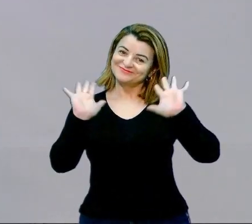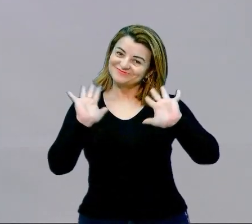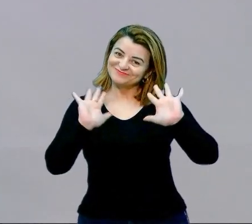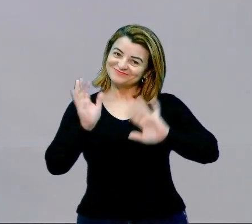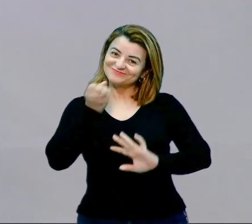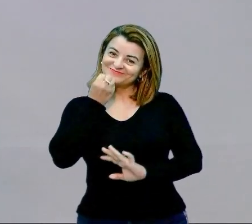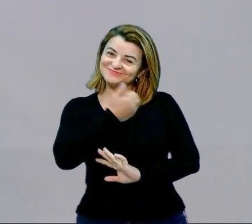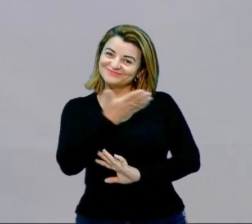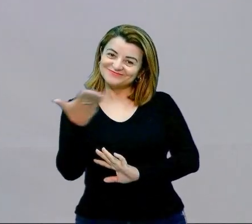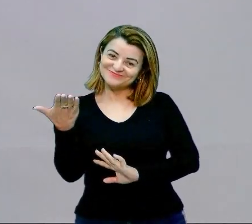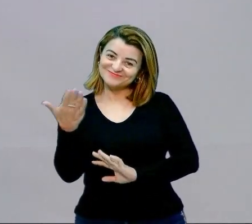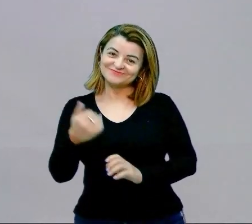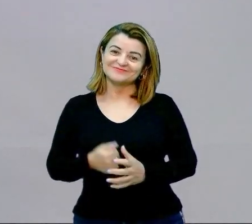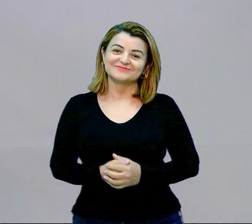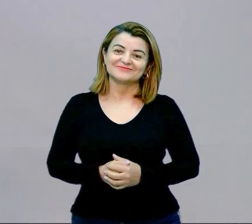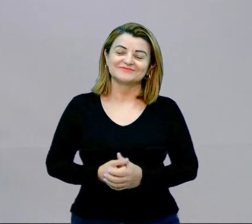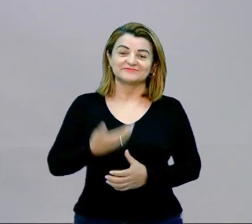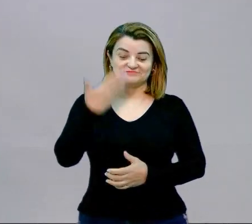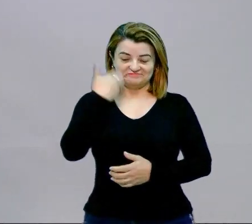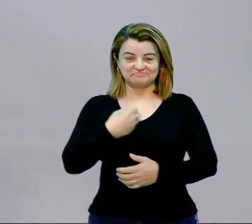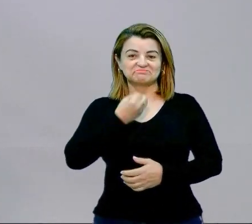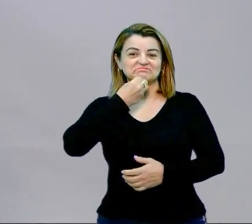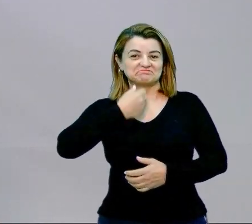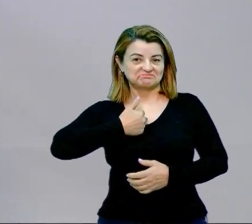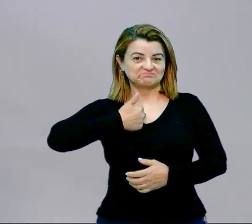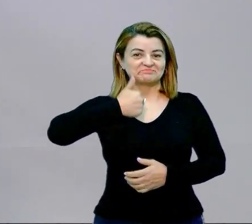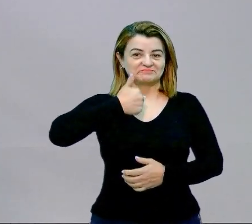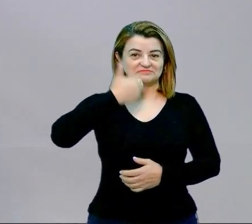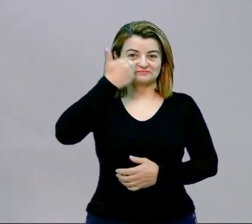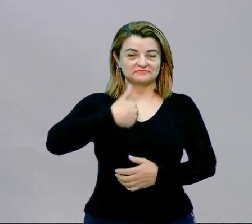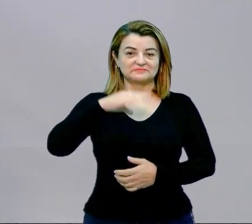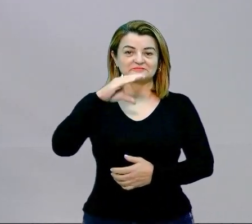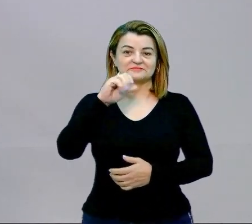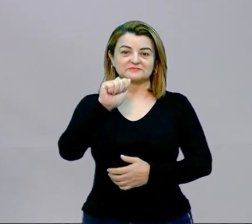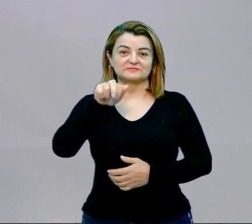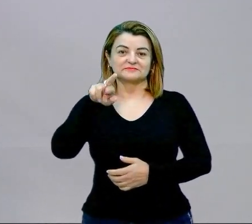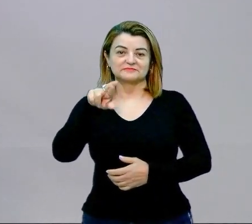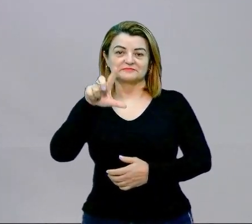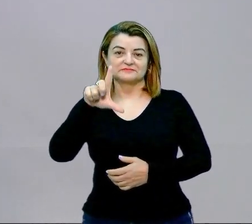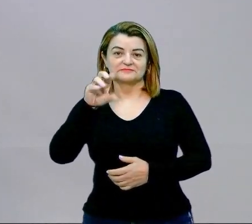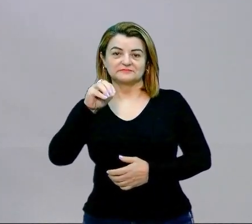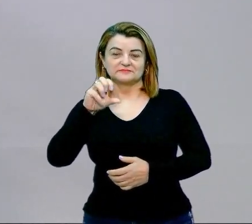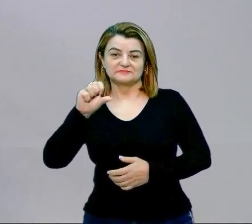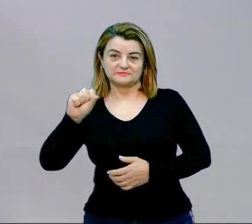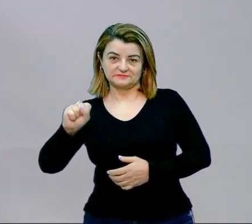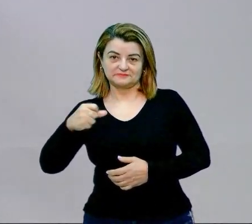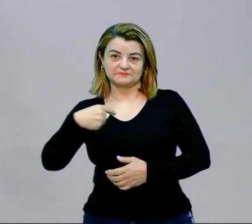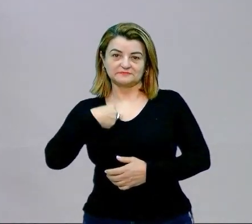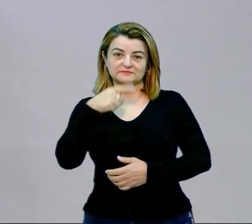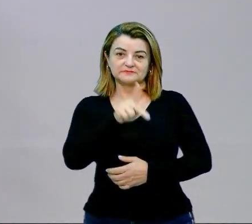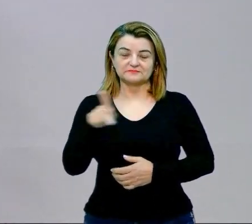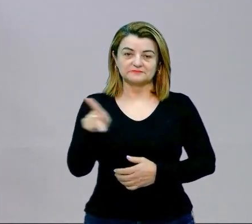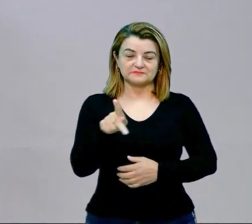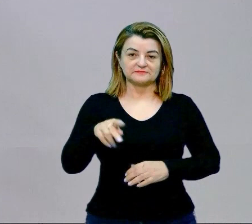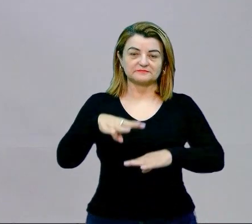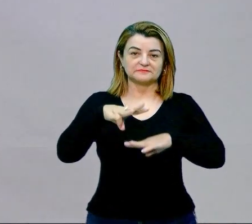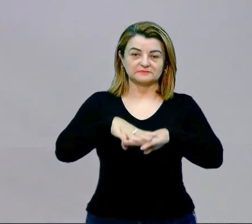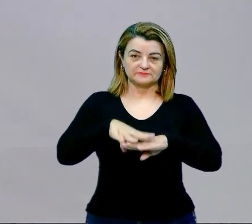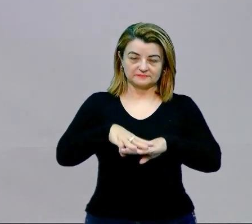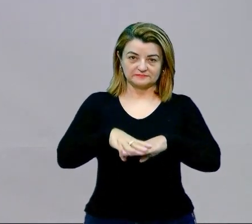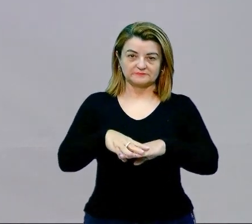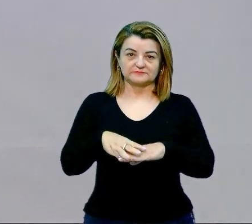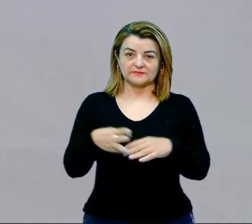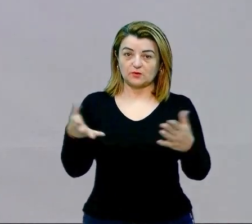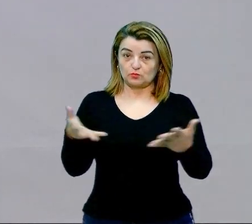Olá, tudo bem com vocês? Tudo bem comigo? Eu sou o professor Carlos, professor de matemática. E hoje, pessoal, a gente vai falar um pouco